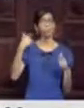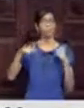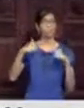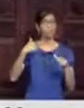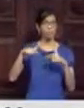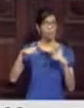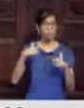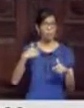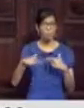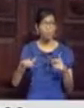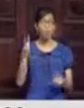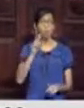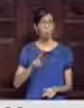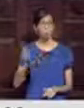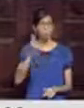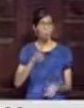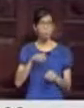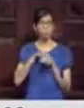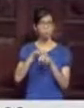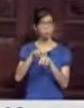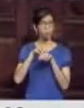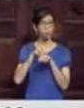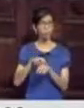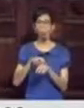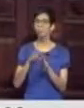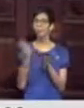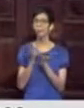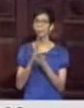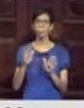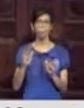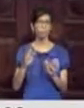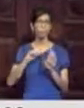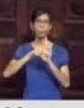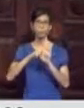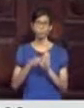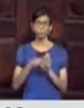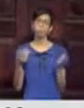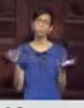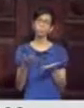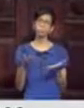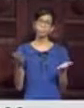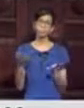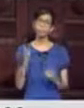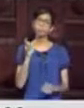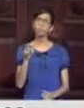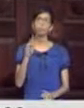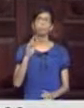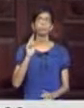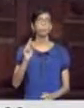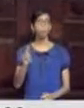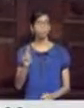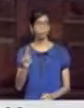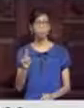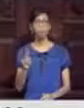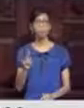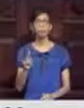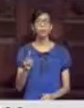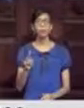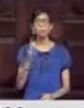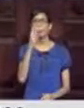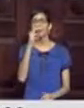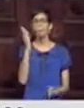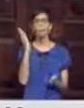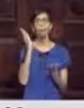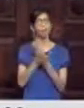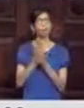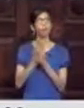tapete dos usuários de transporte público foi fechado. Hoje, o bilhete único praticamente acaba no Rio